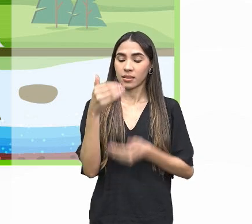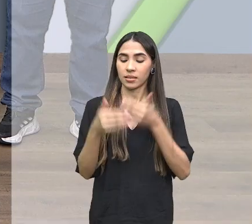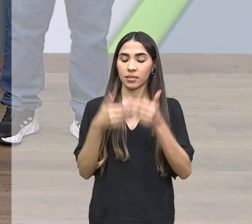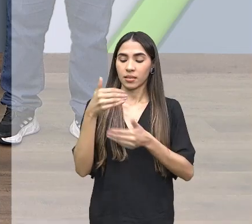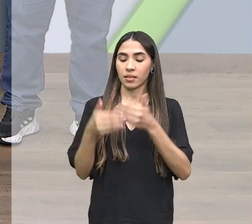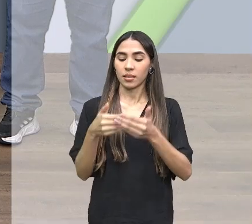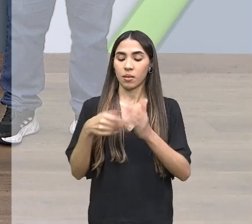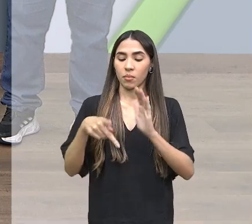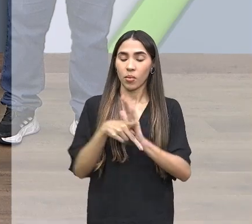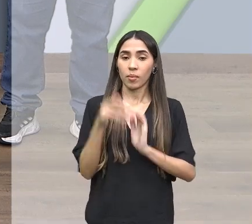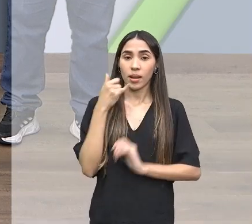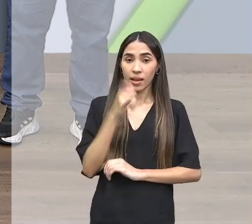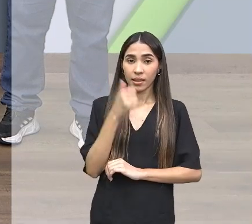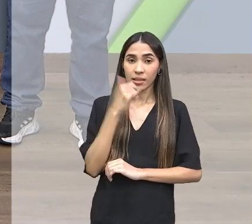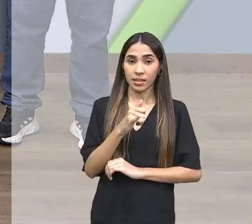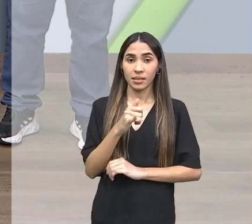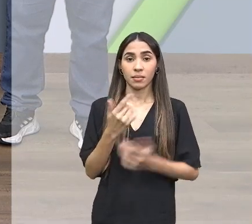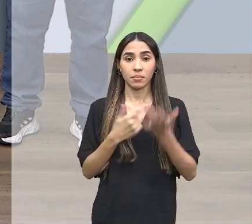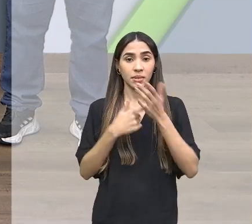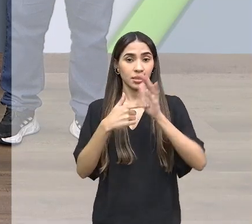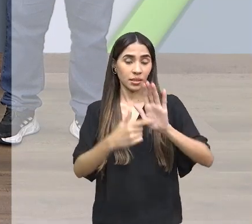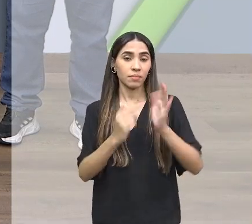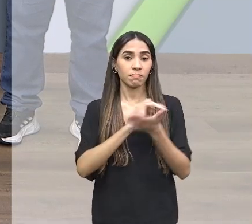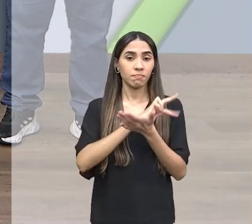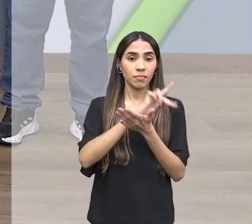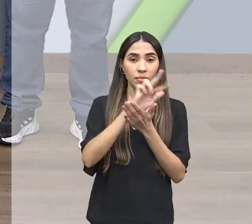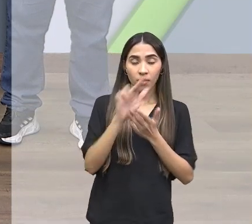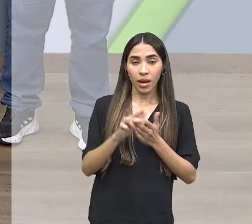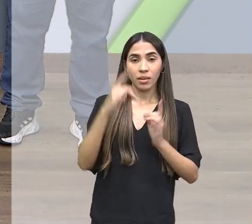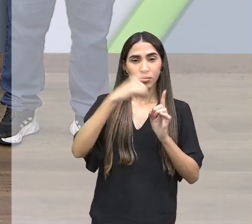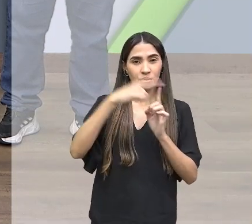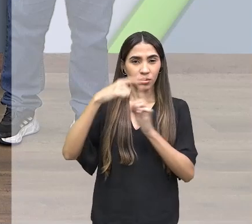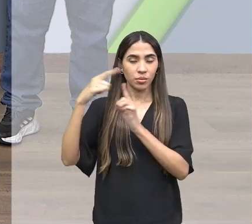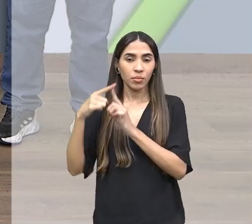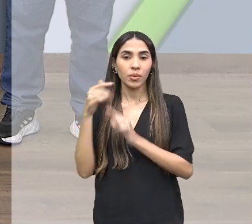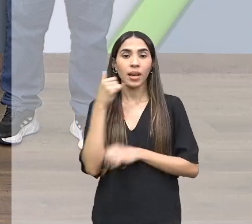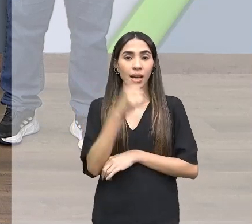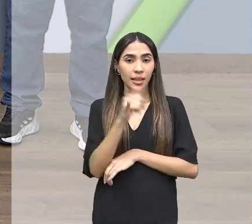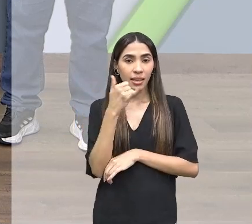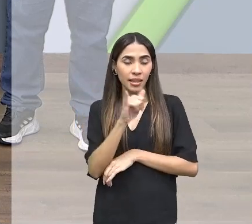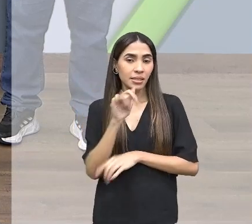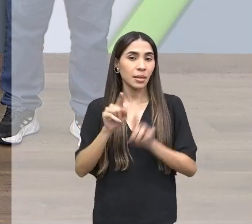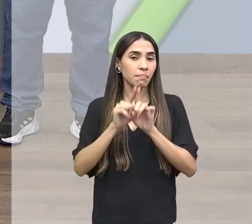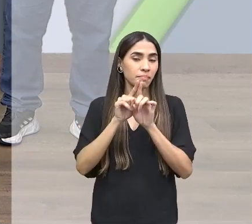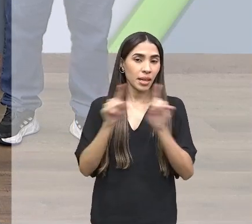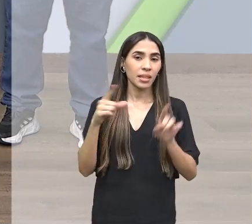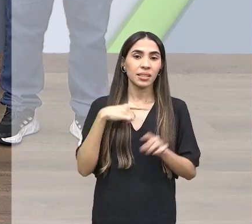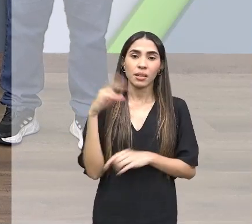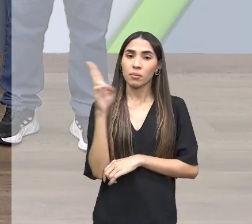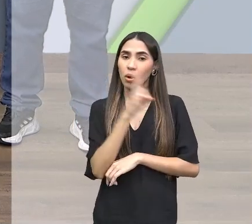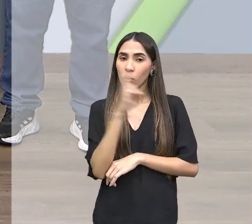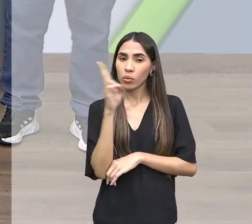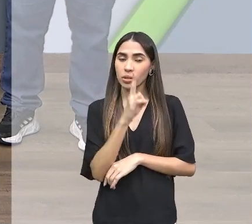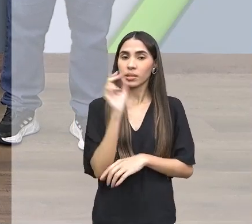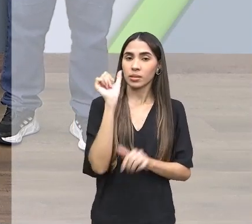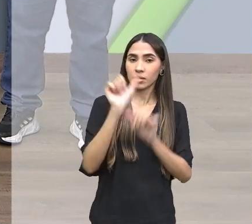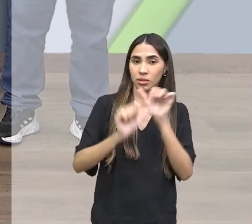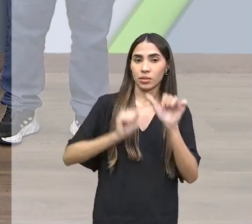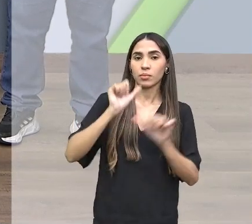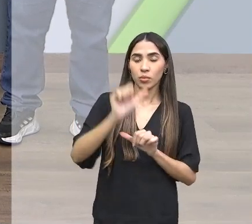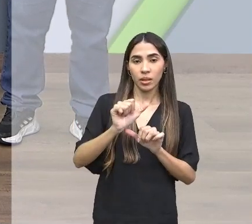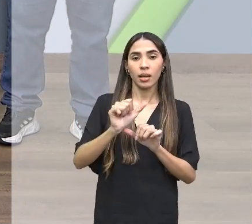matriz energética, nós trouxemos várias energias renováveis e existe uma necessidade de migrar essa